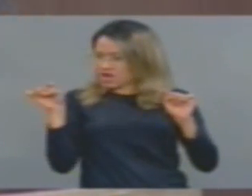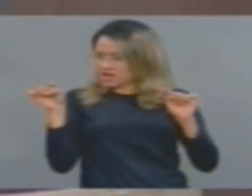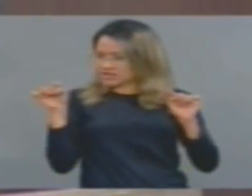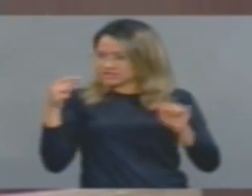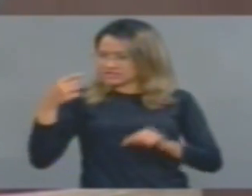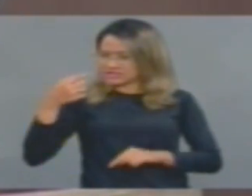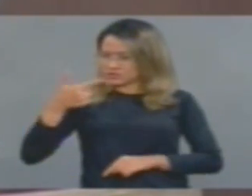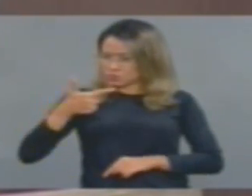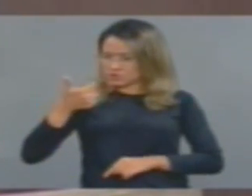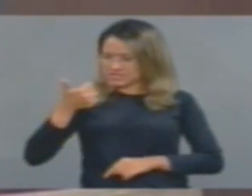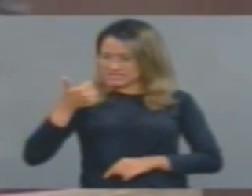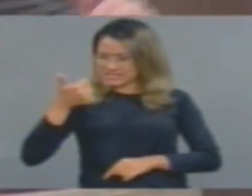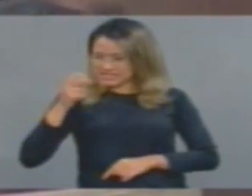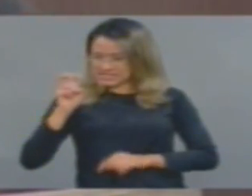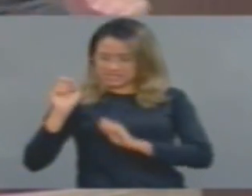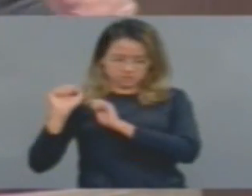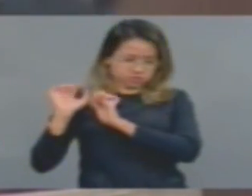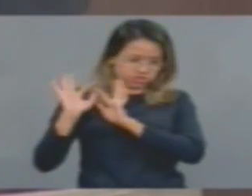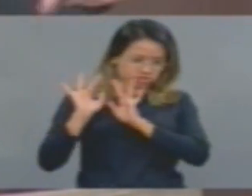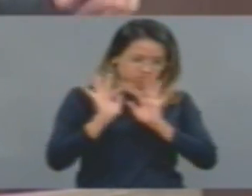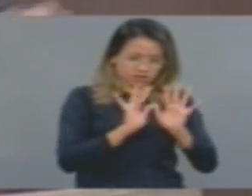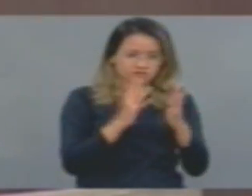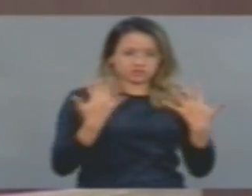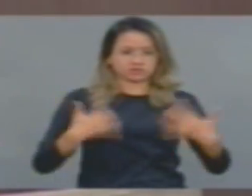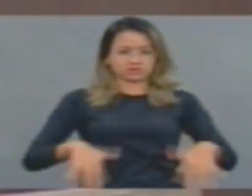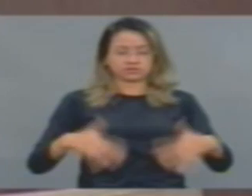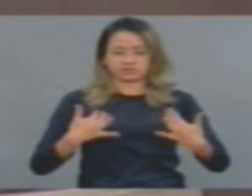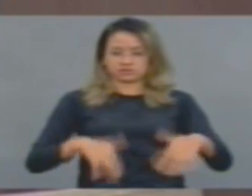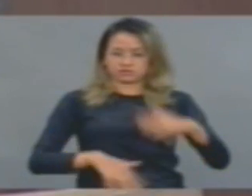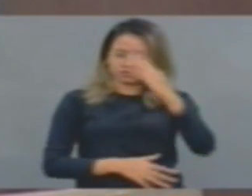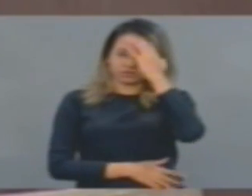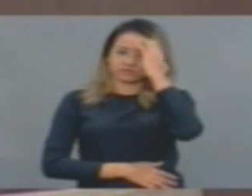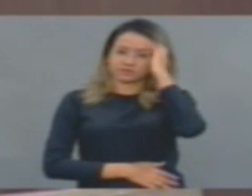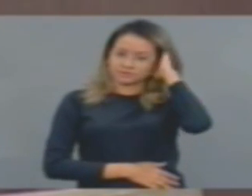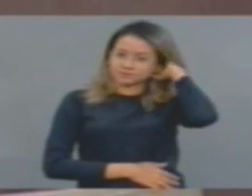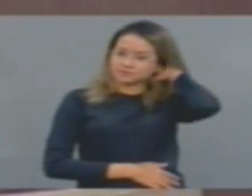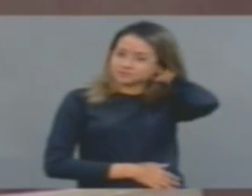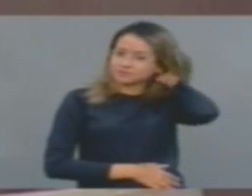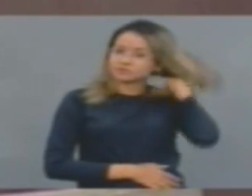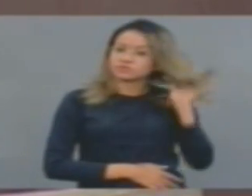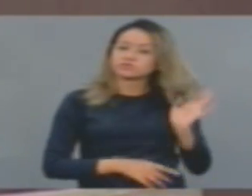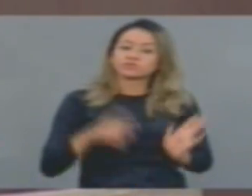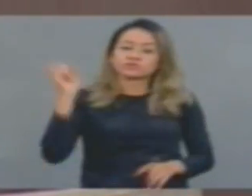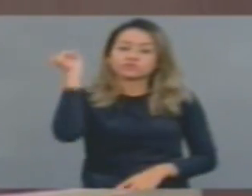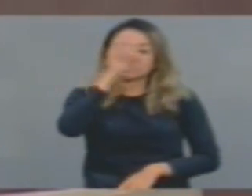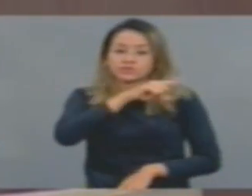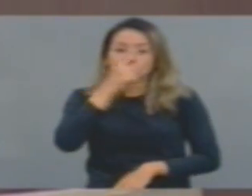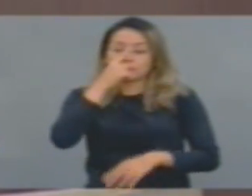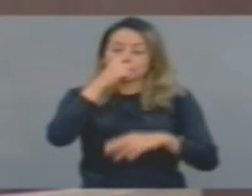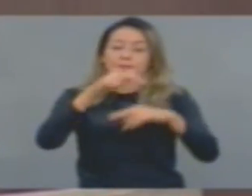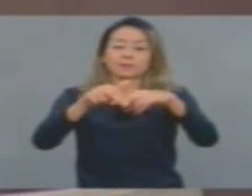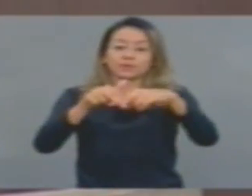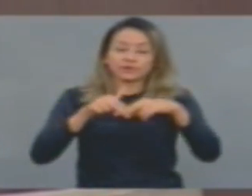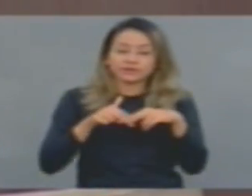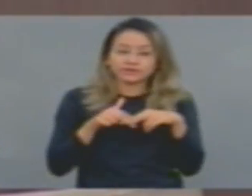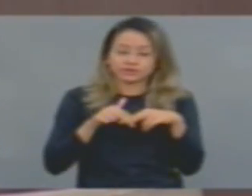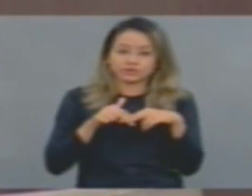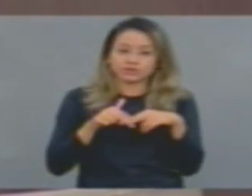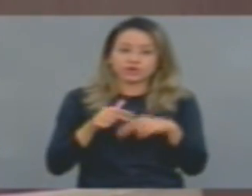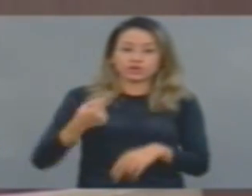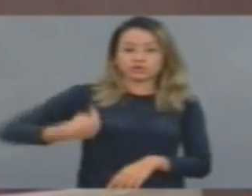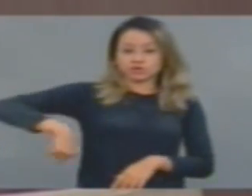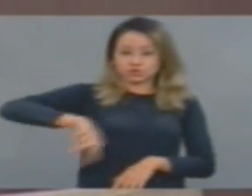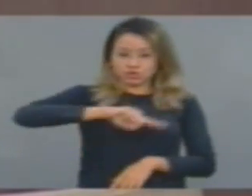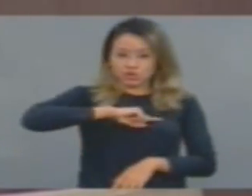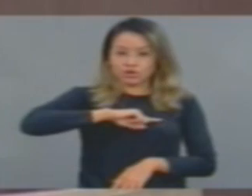explosão de violência. Eu faço qualquer coisa, menos socioeducação. Por isso mesmo que